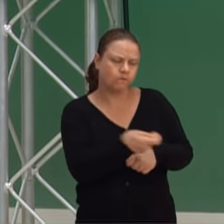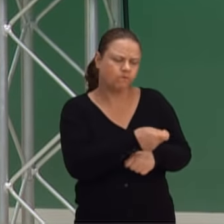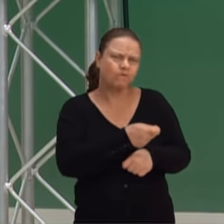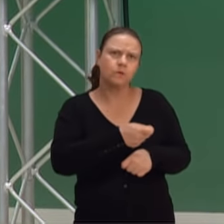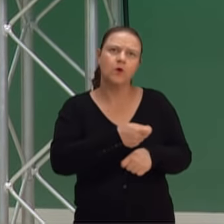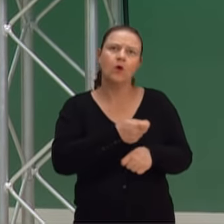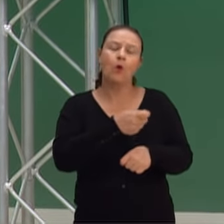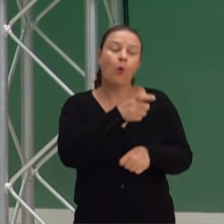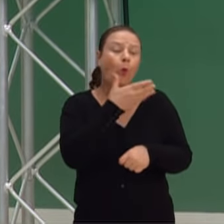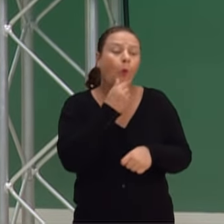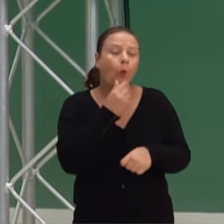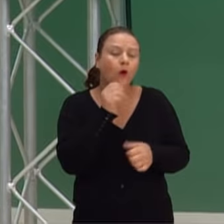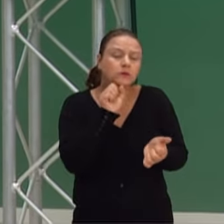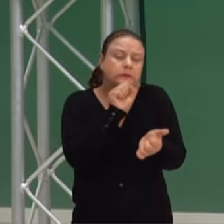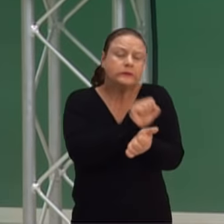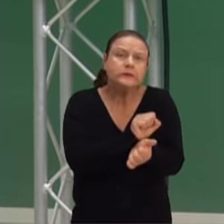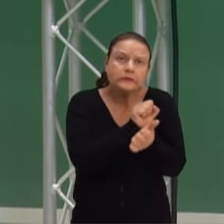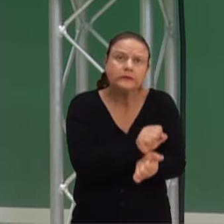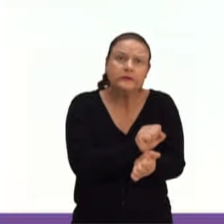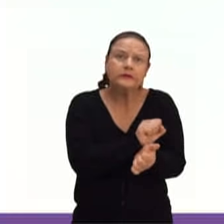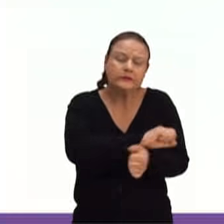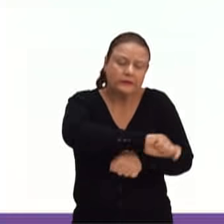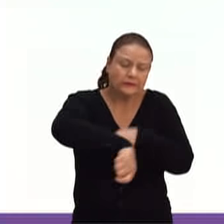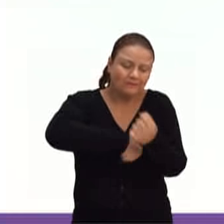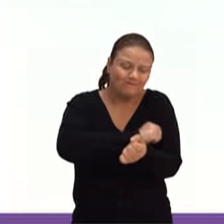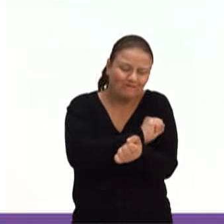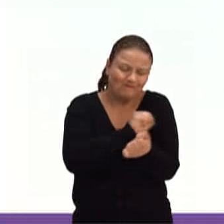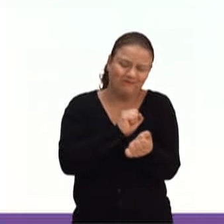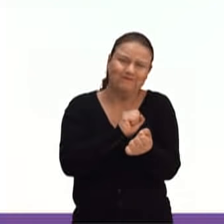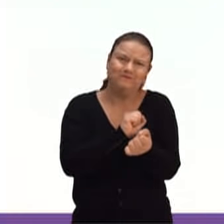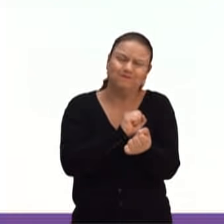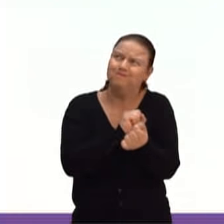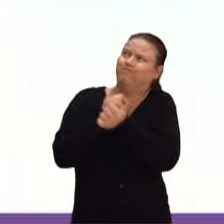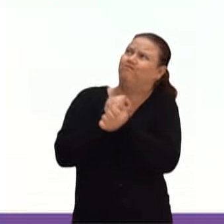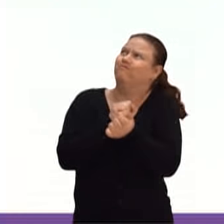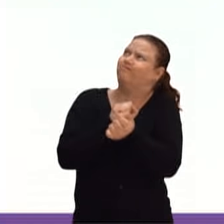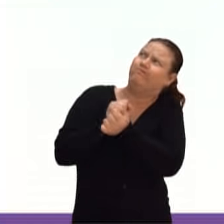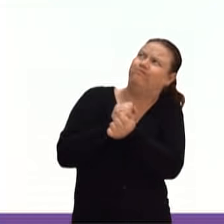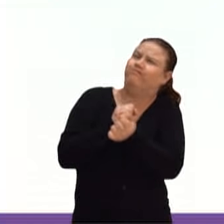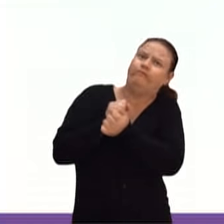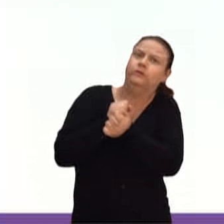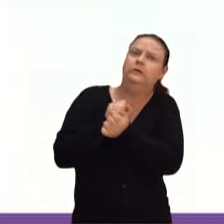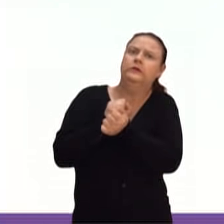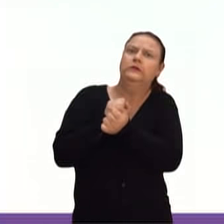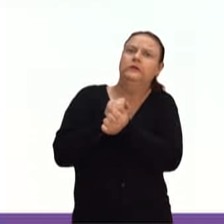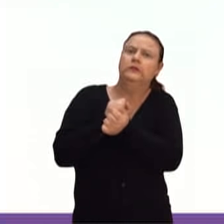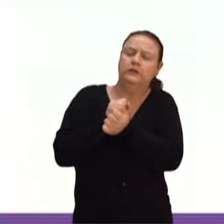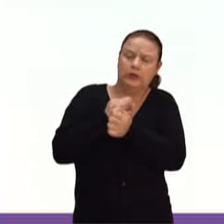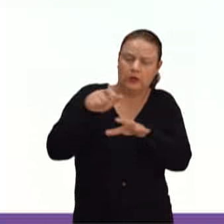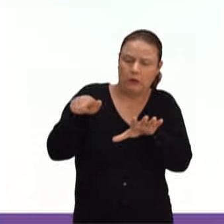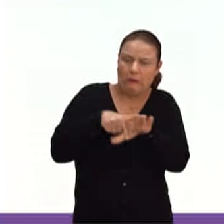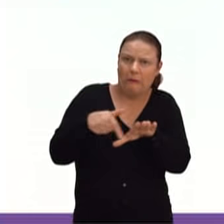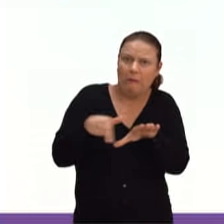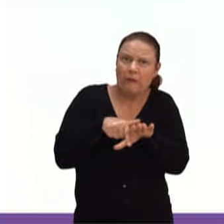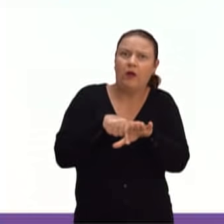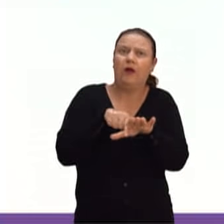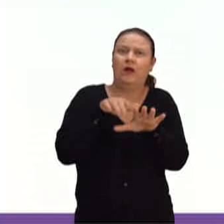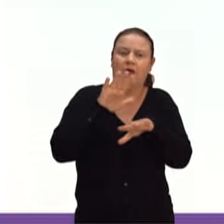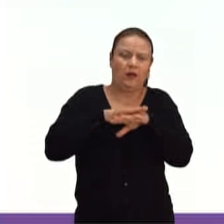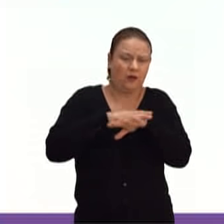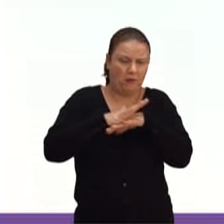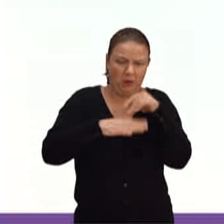num escravo que está preso, inclusive aqui, amarrado pelos pés e pelos pulsos, com um pedaço